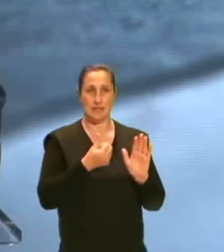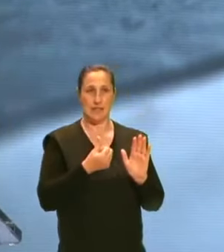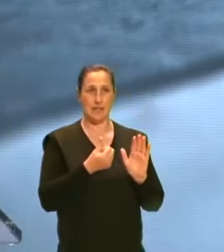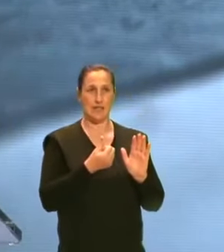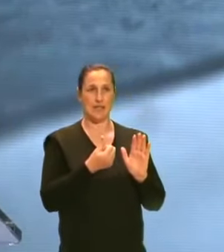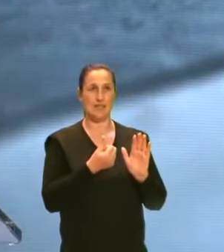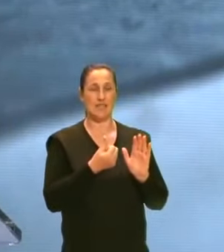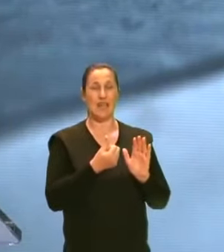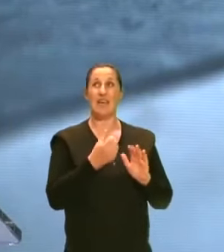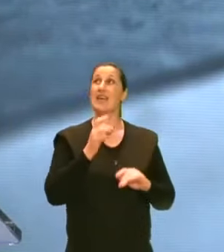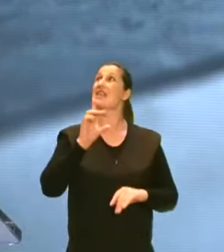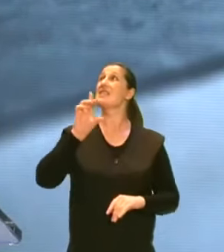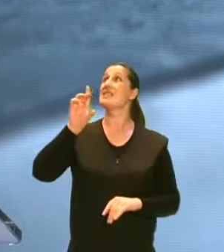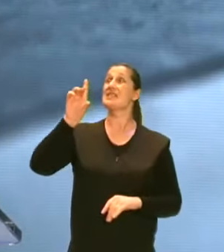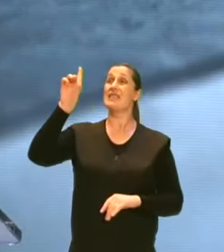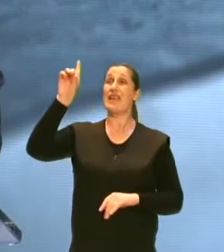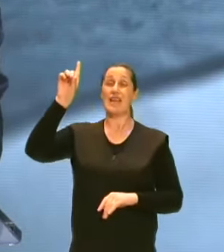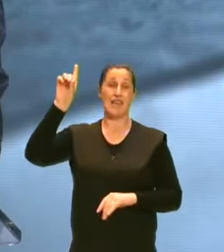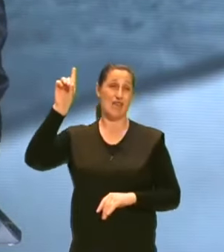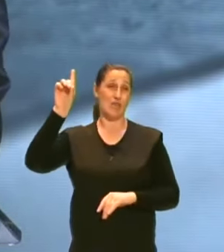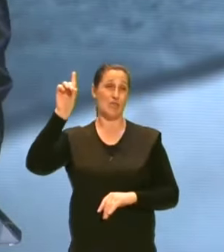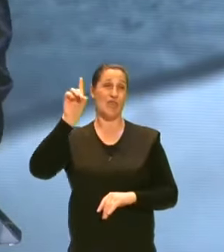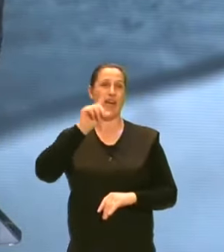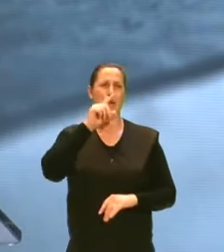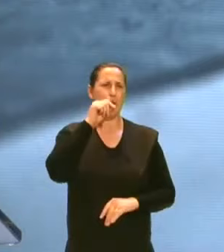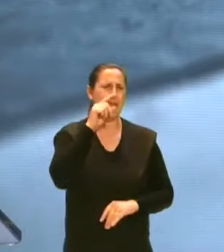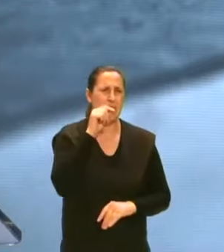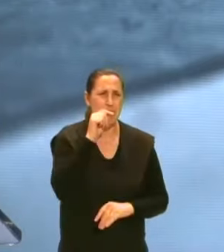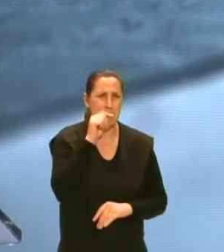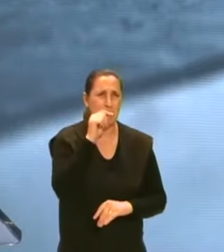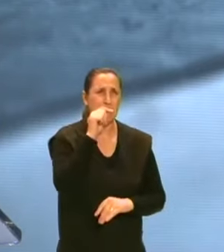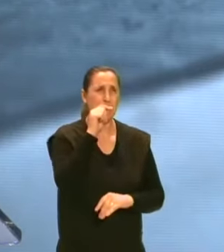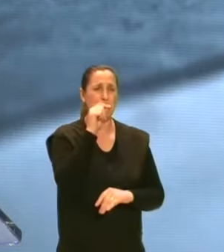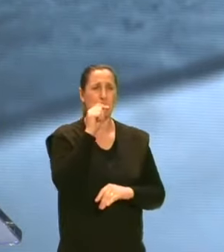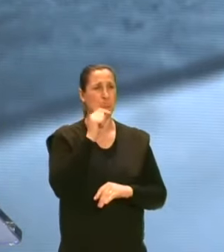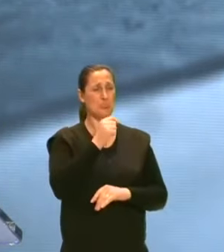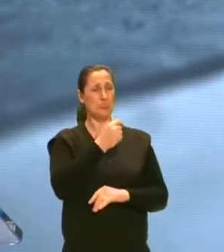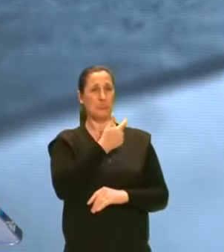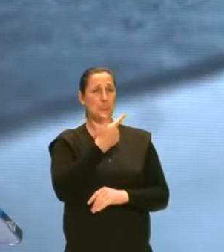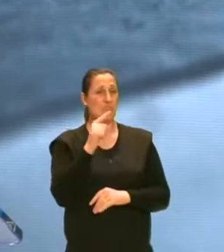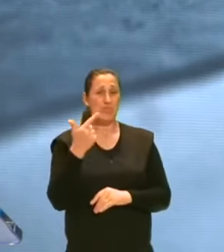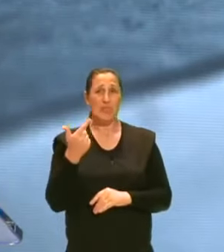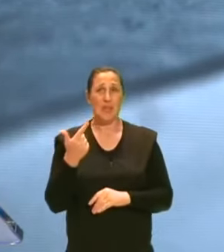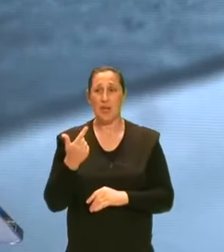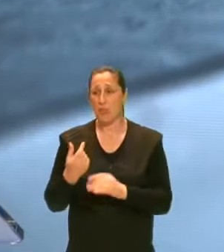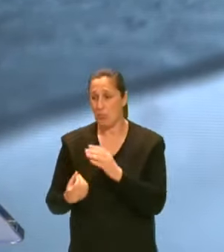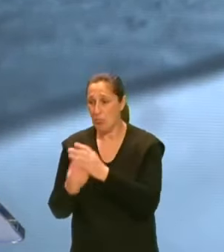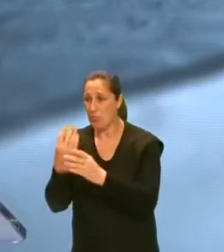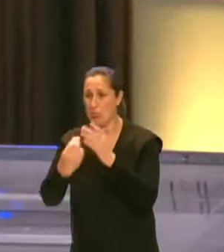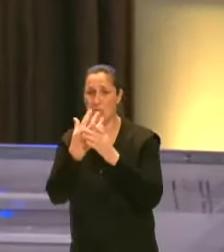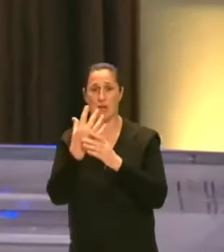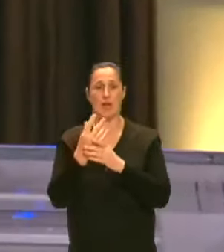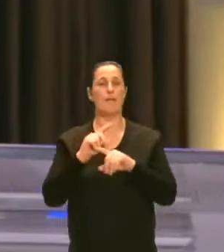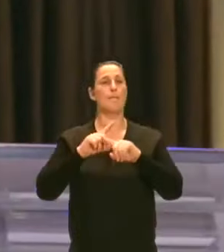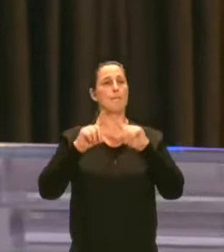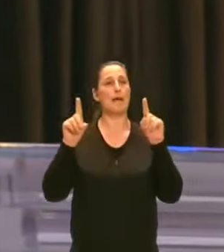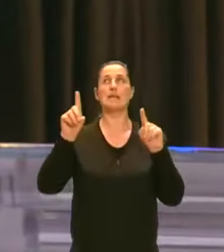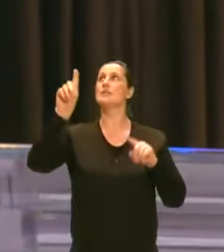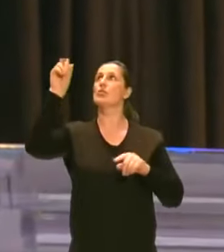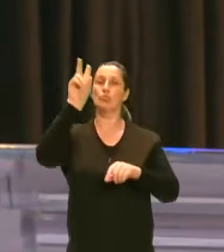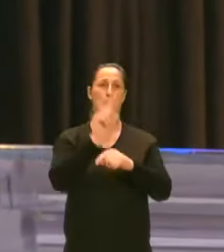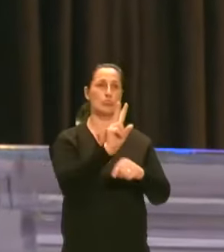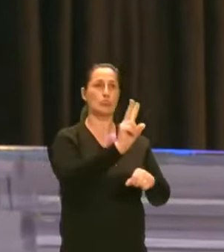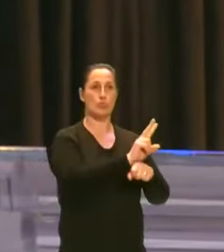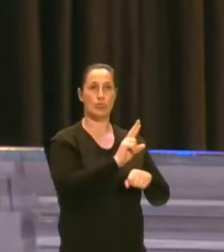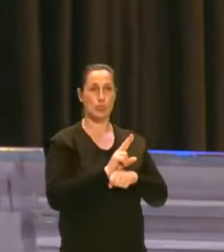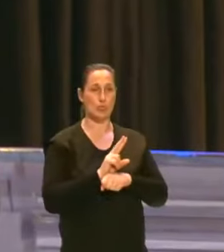Pai Celestial as alimenta. Não tem vocês muito mais valor do que elas? Olhe para o céu e veja o passarinho.